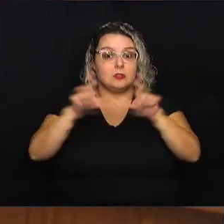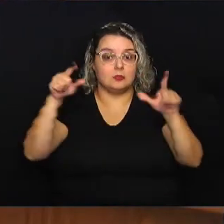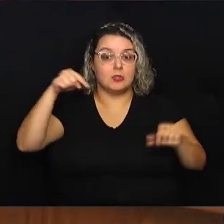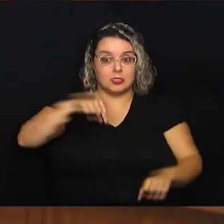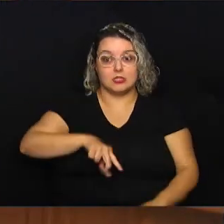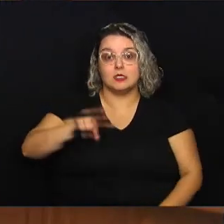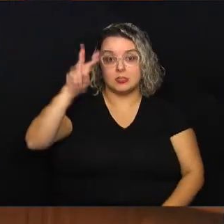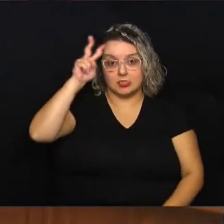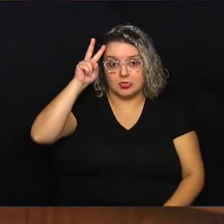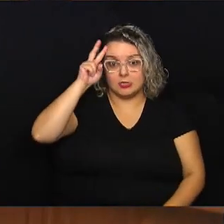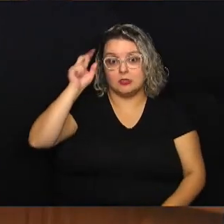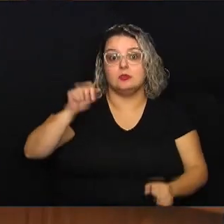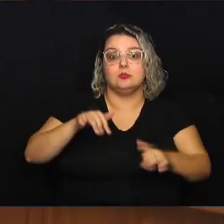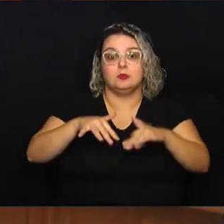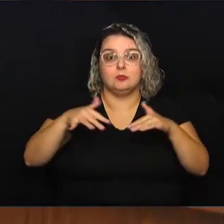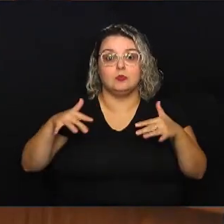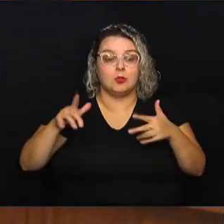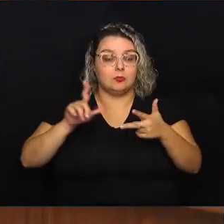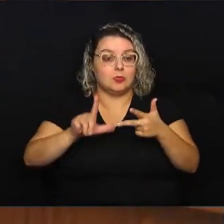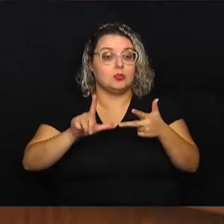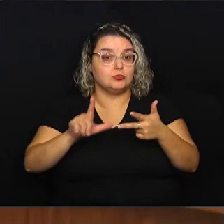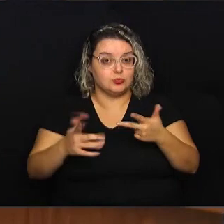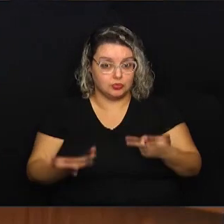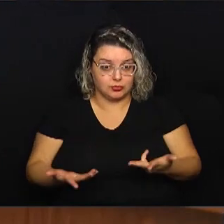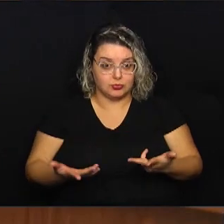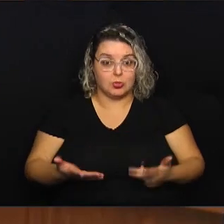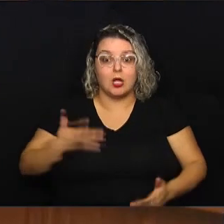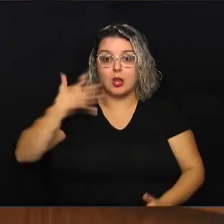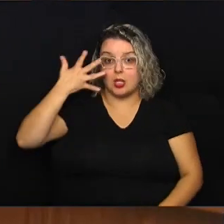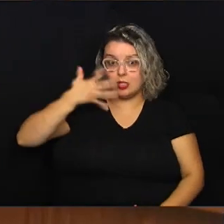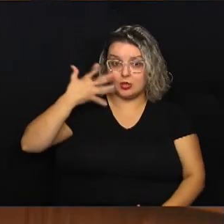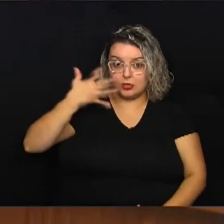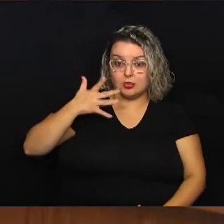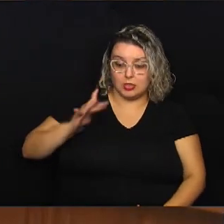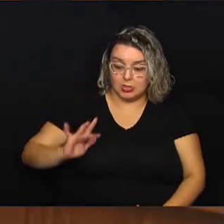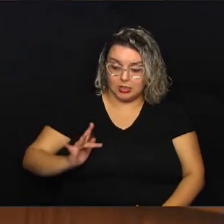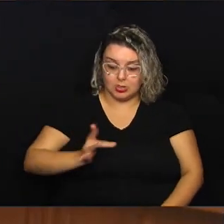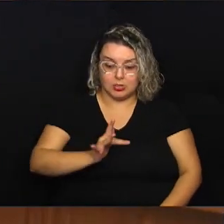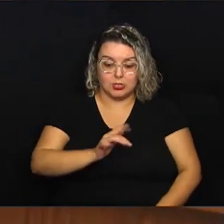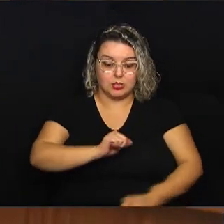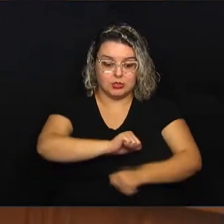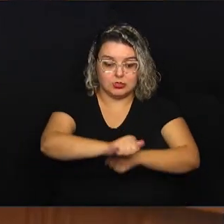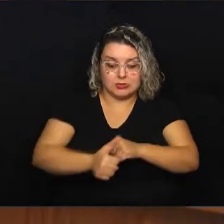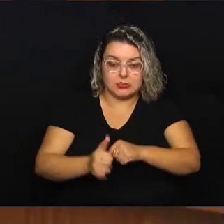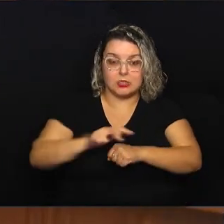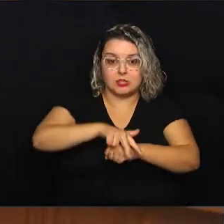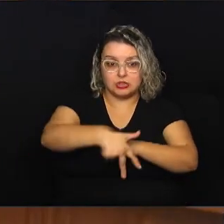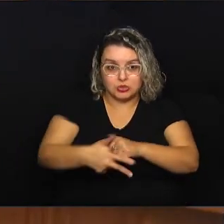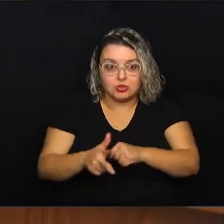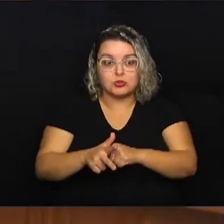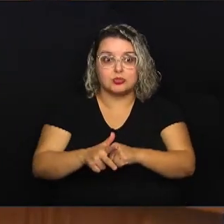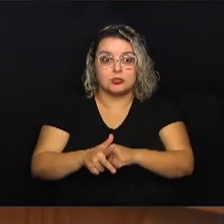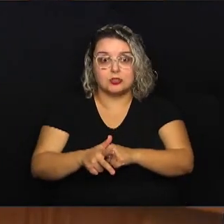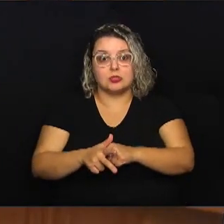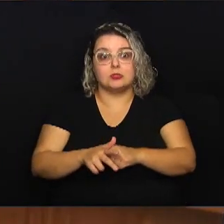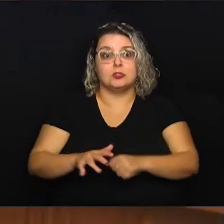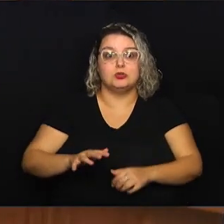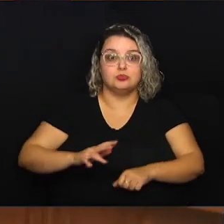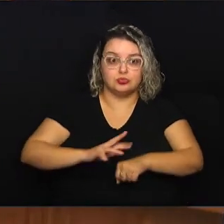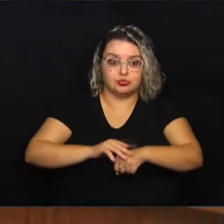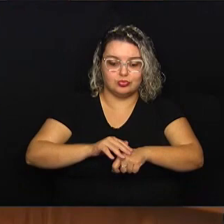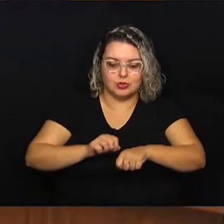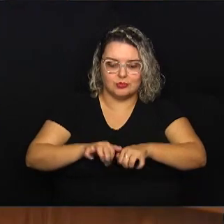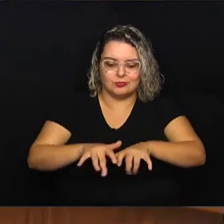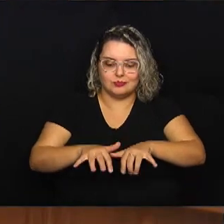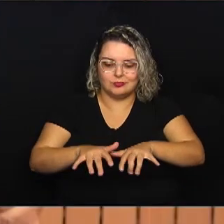segunda-feira, no plenário do Legislativo, a palestra Dengue, Zika e Chikungunya, situação epidemiológica em